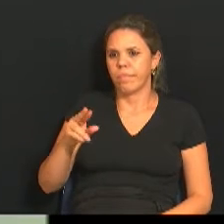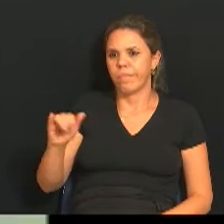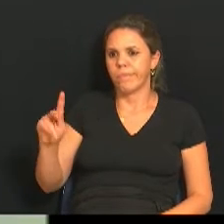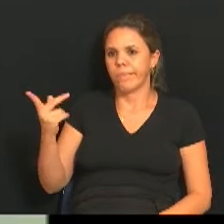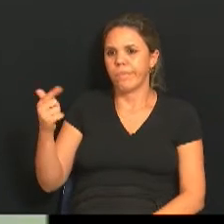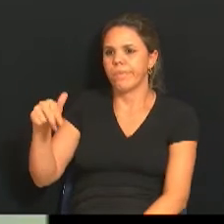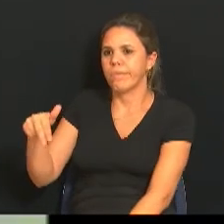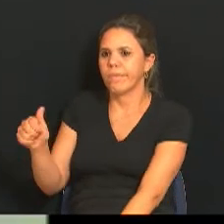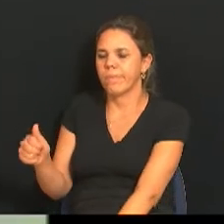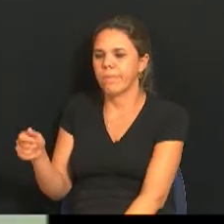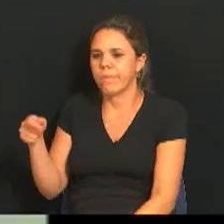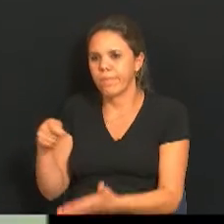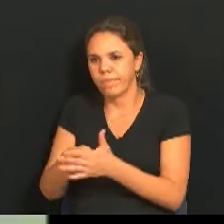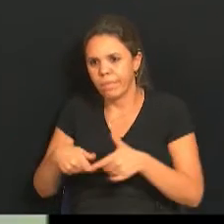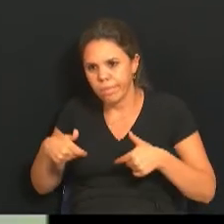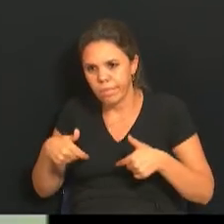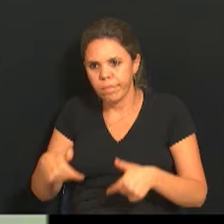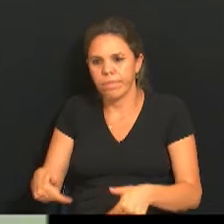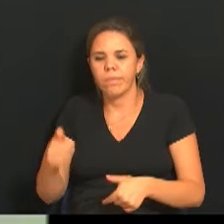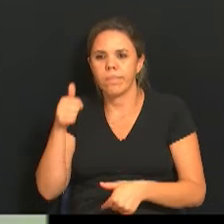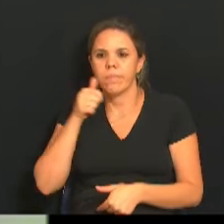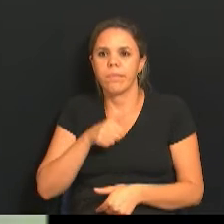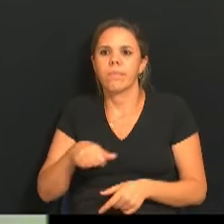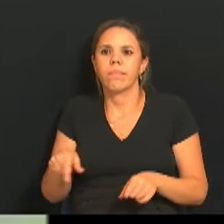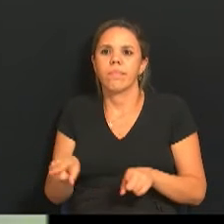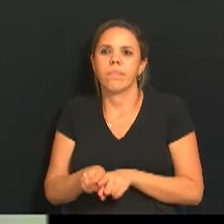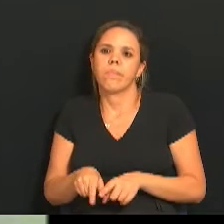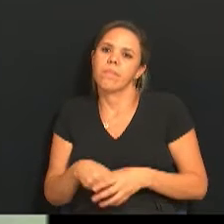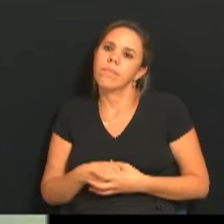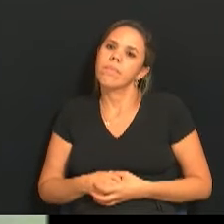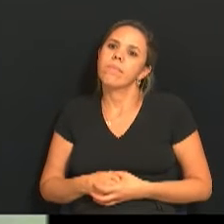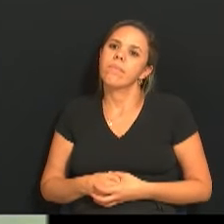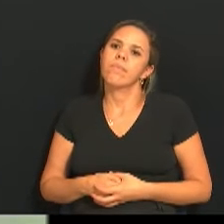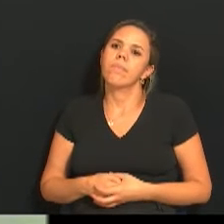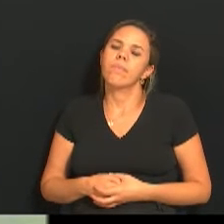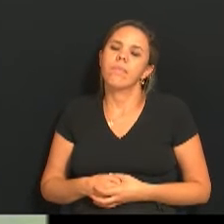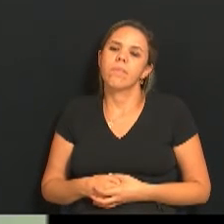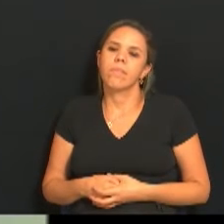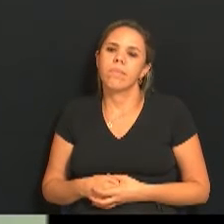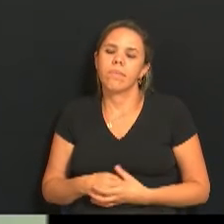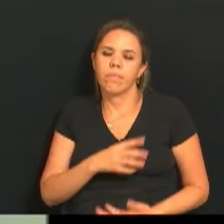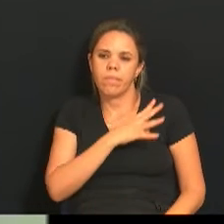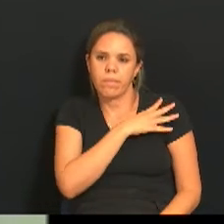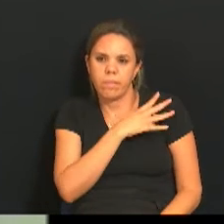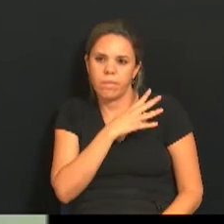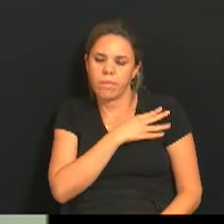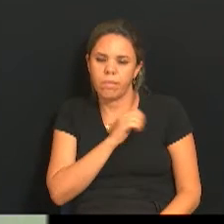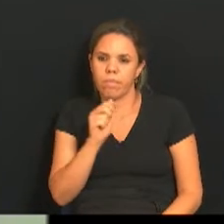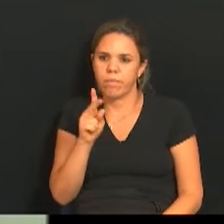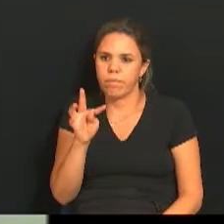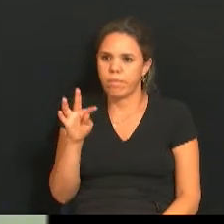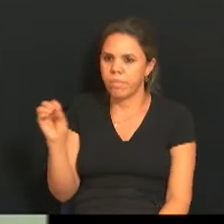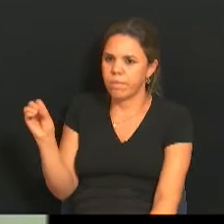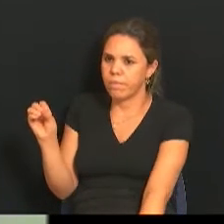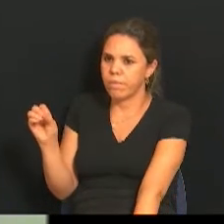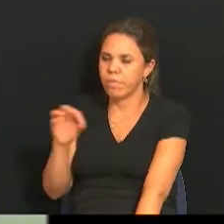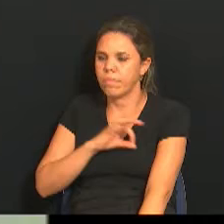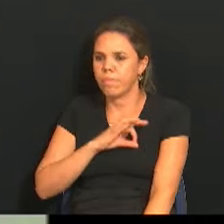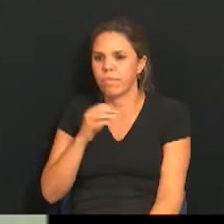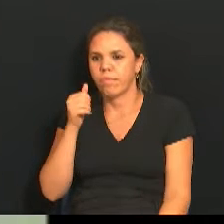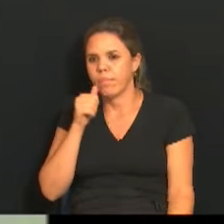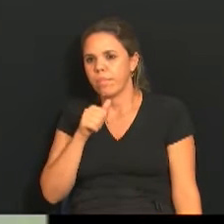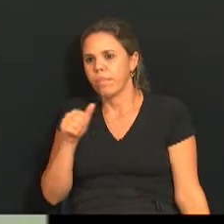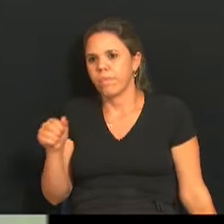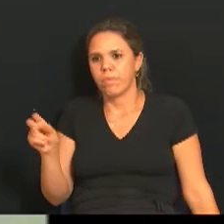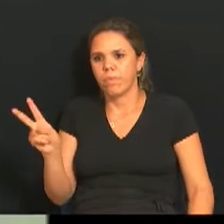de batalha aí na luta das mulheres também, tenente coronel Augusto, nossa querida comandante Lourdes, Fileto